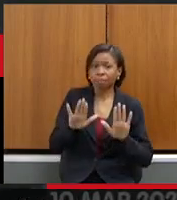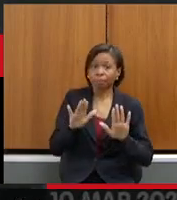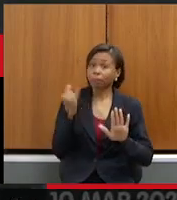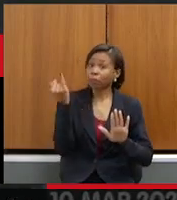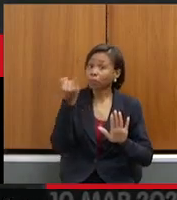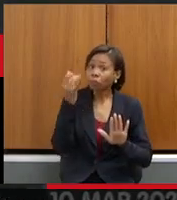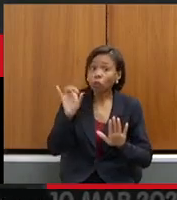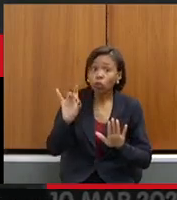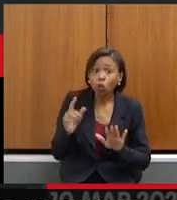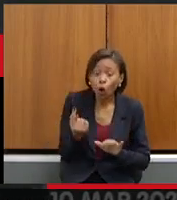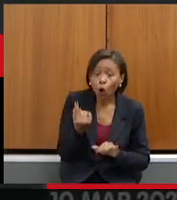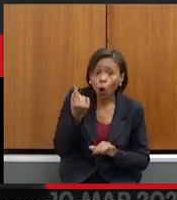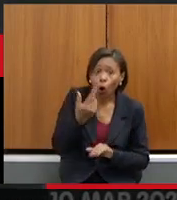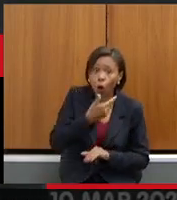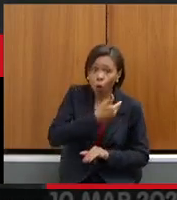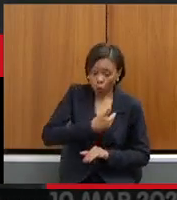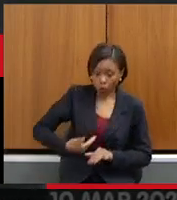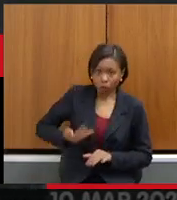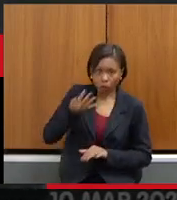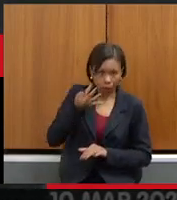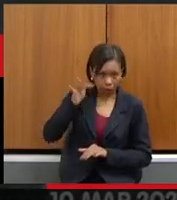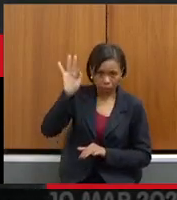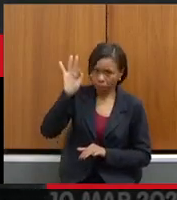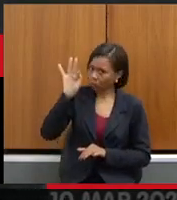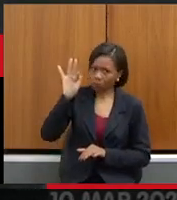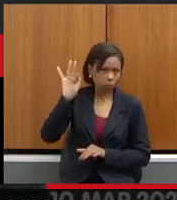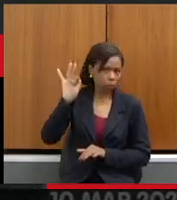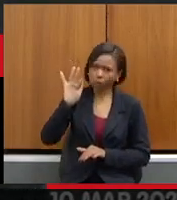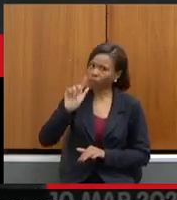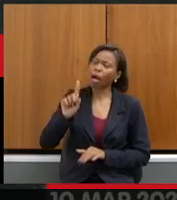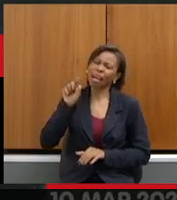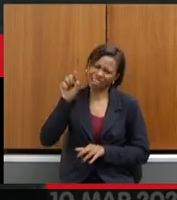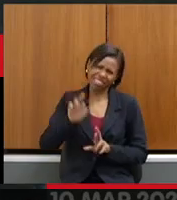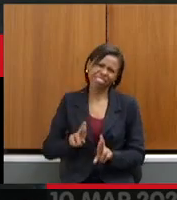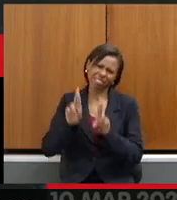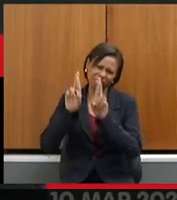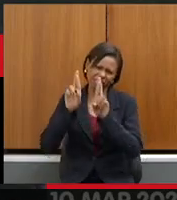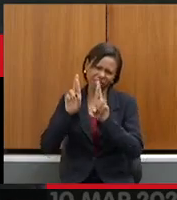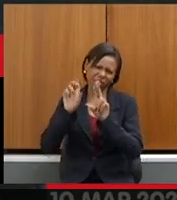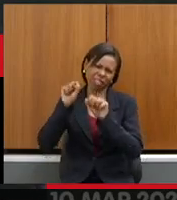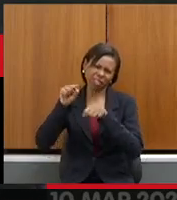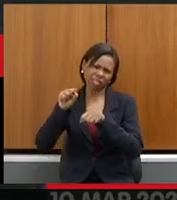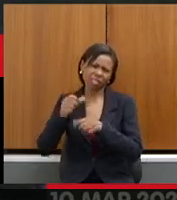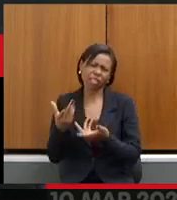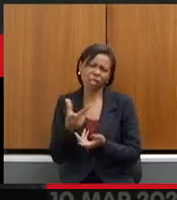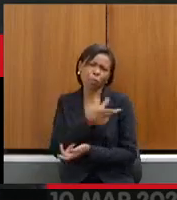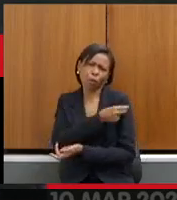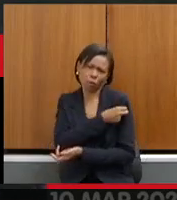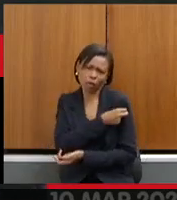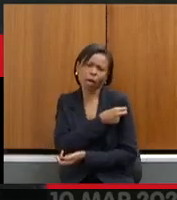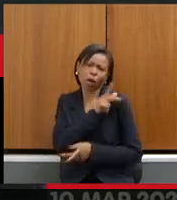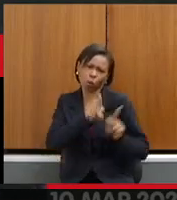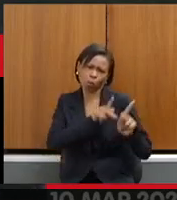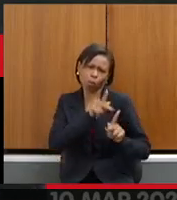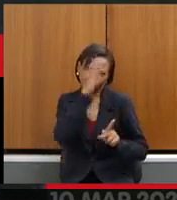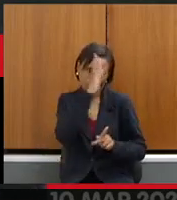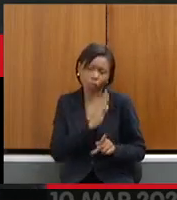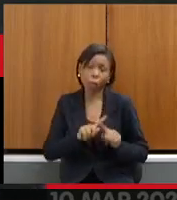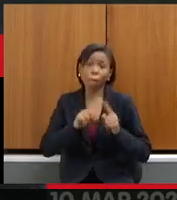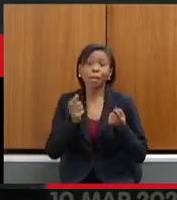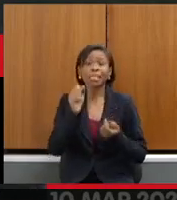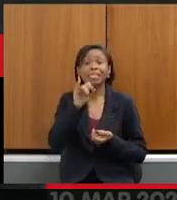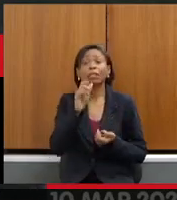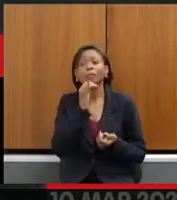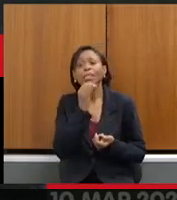colocar só o governo federal com mais que seja né o responsável pela humanização do povo brasileiro Mas se a gente conseguir